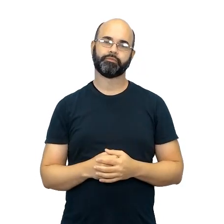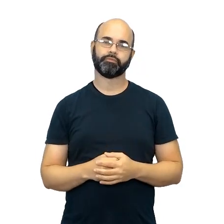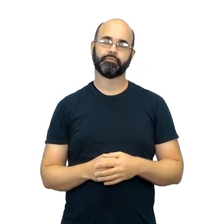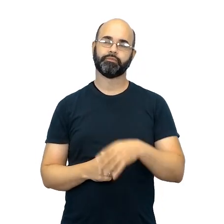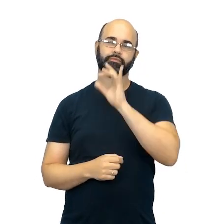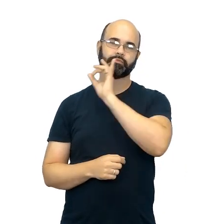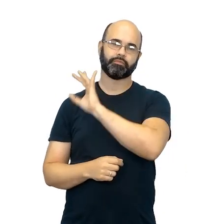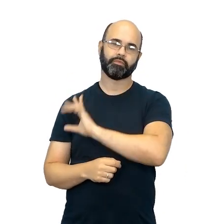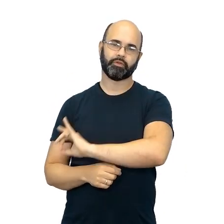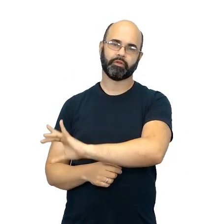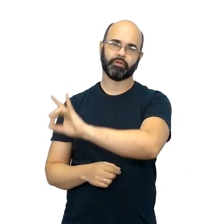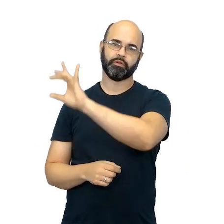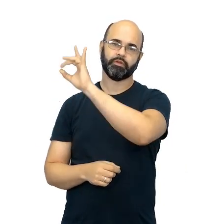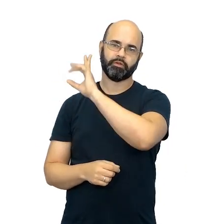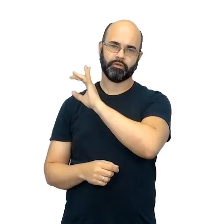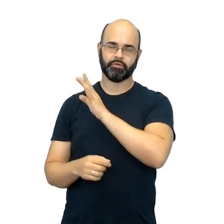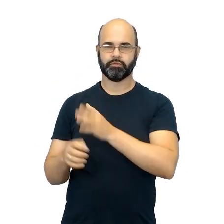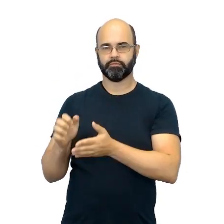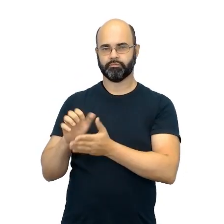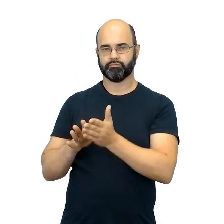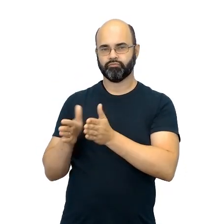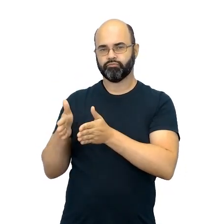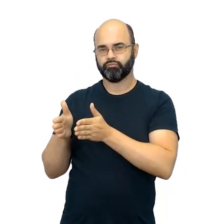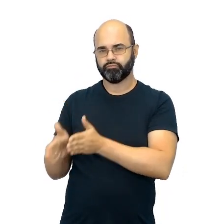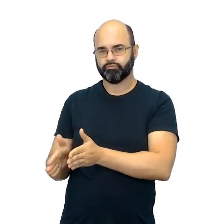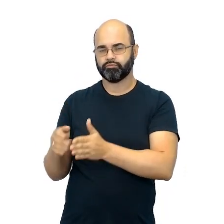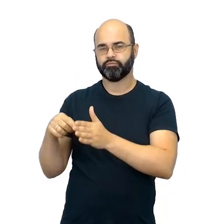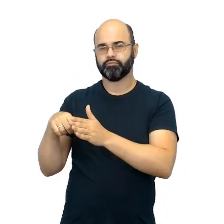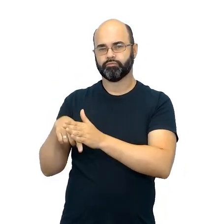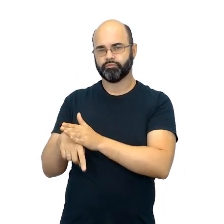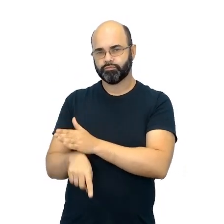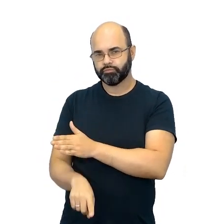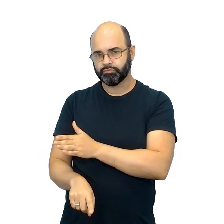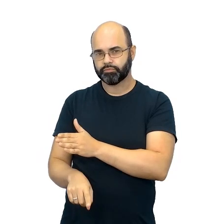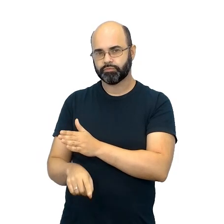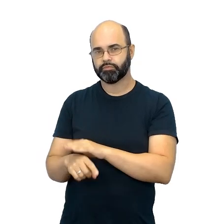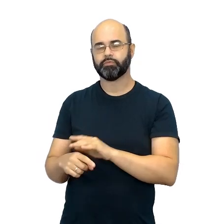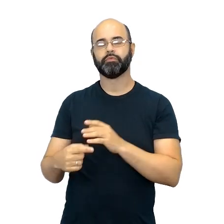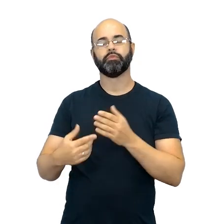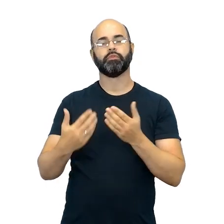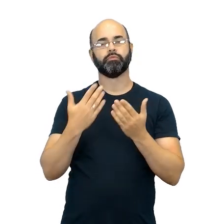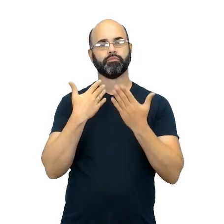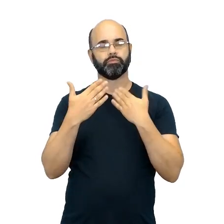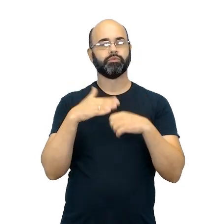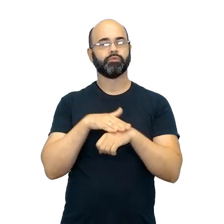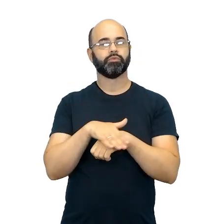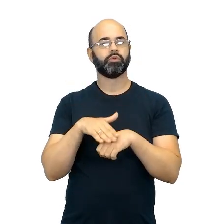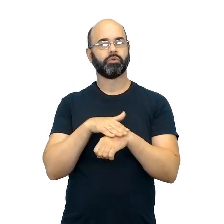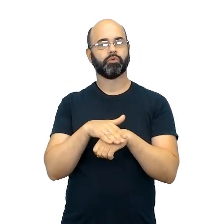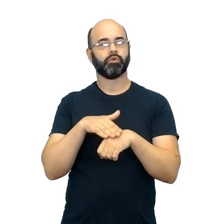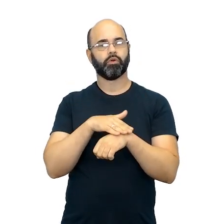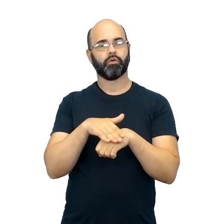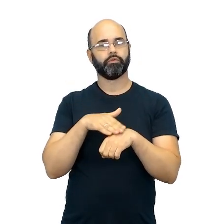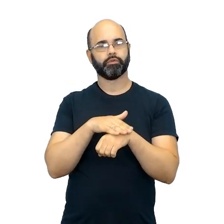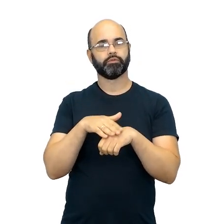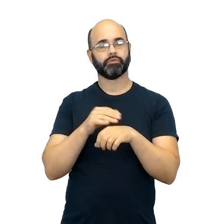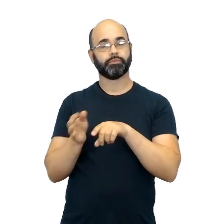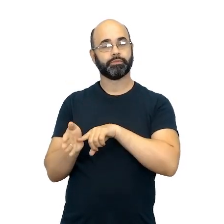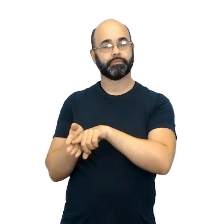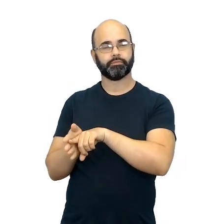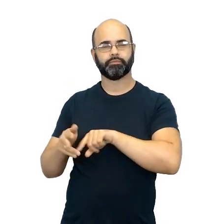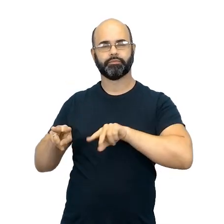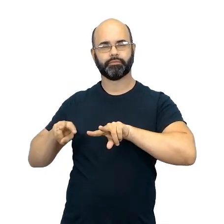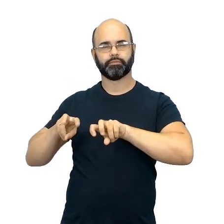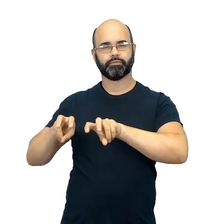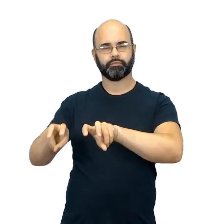nos aprofundar em uma sequência e ainda discutir um tema relacionado ao ensino por investigação. Nossa proposta é que, após as